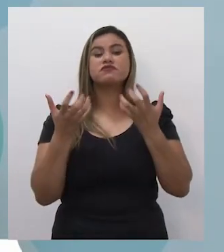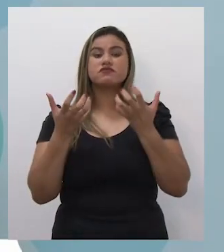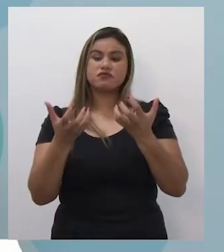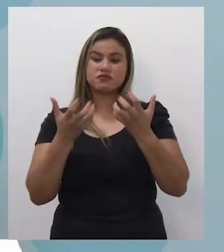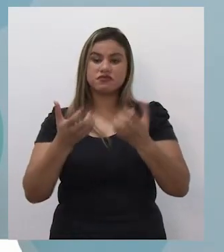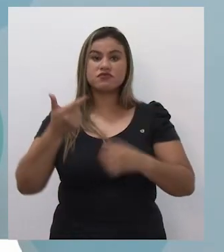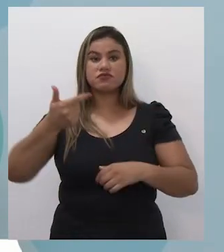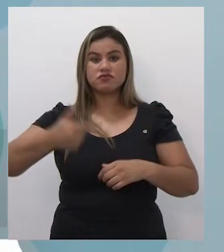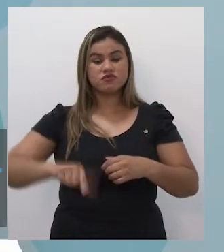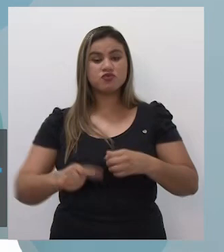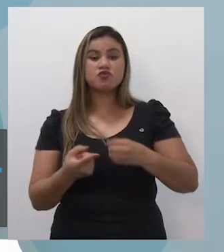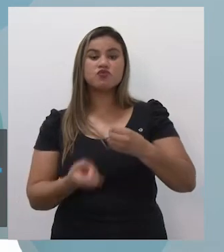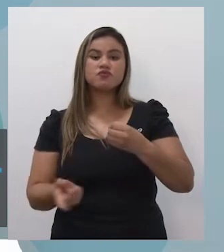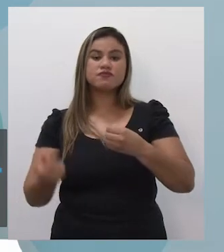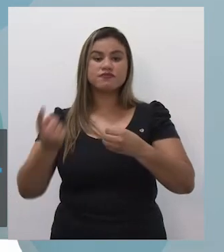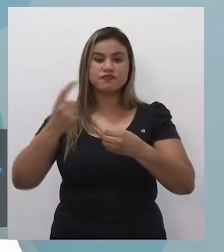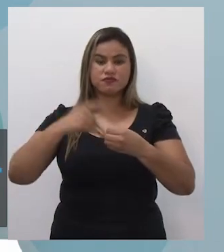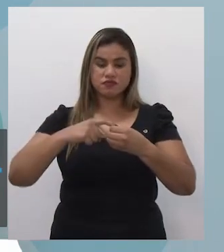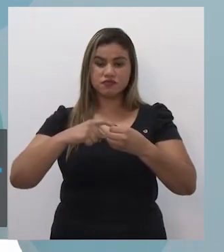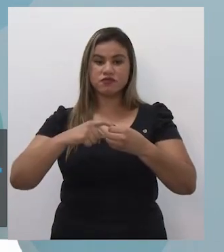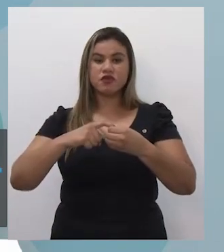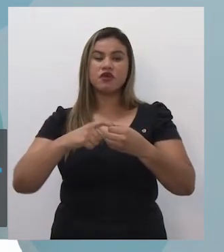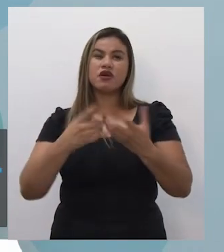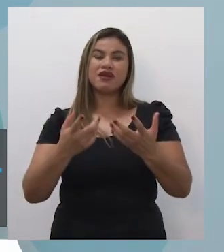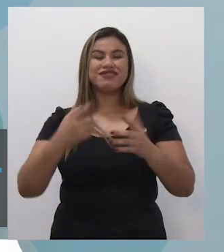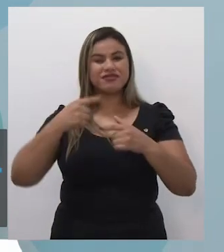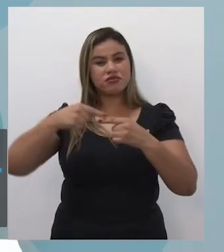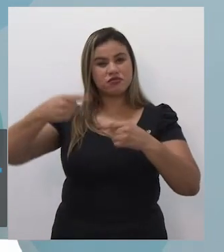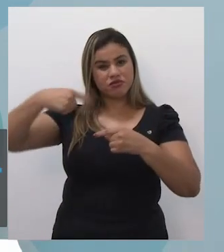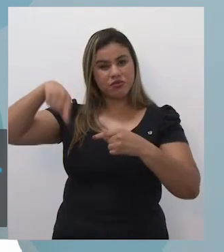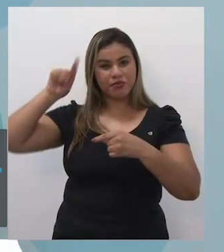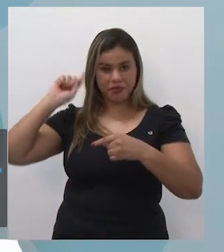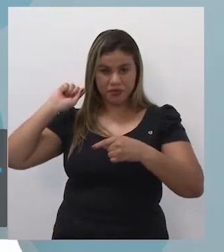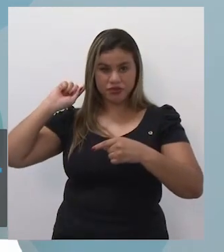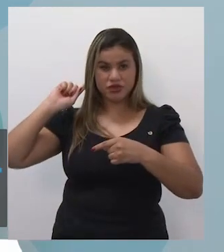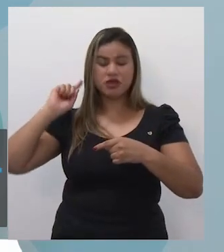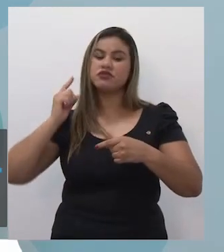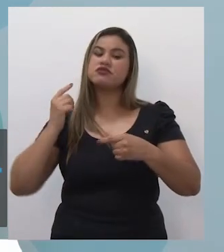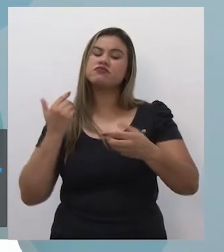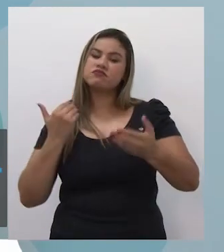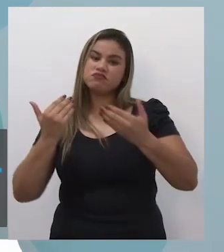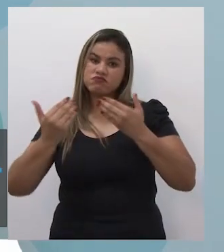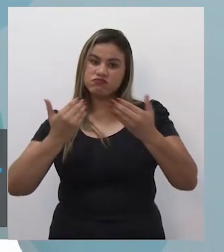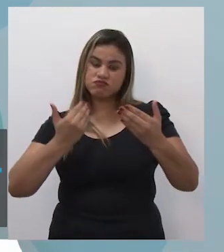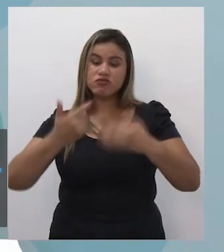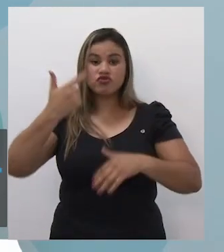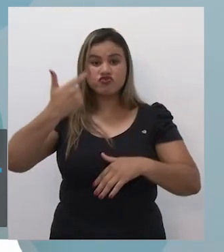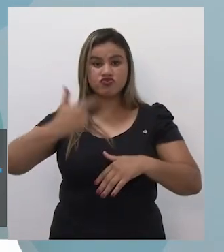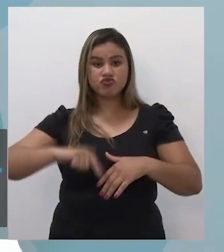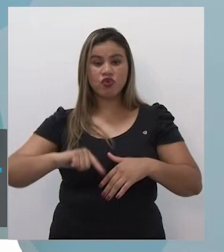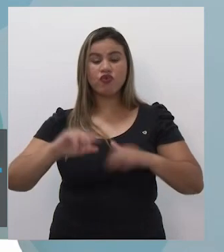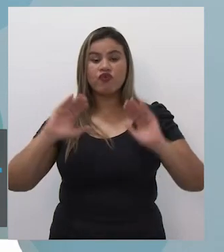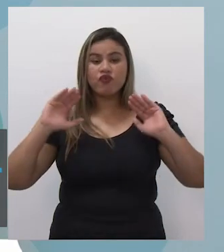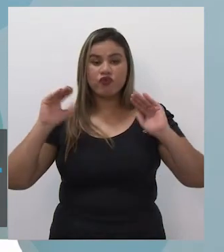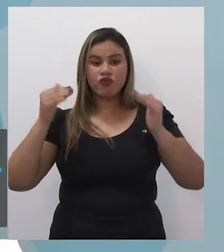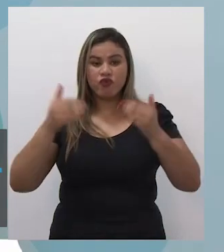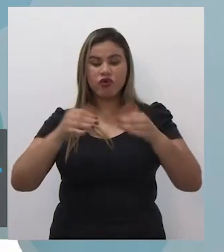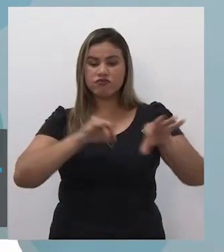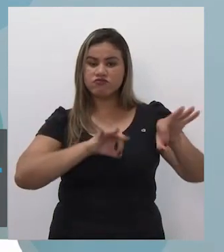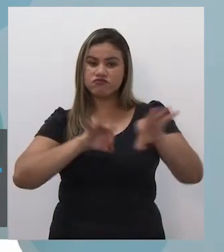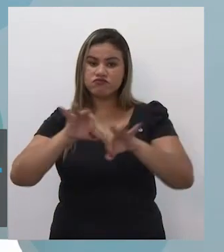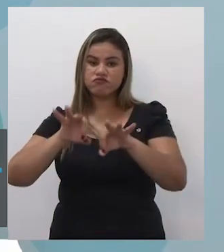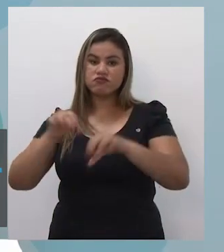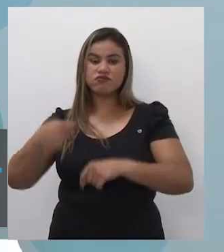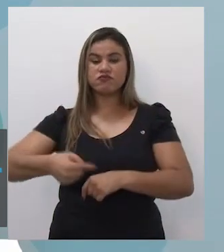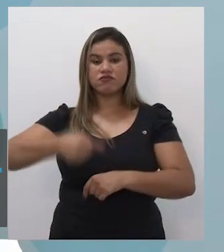já apresentou ali nos objetivos, retomar um pouco da formação da semana passada, para a gente focar no projeto 1,